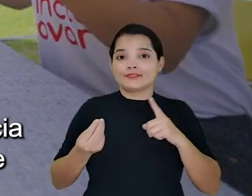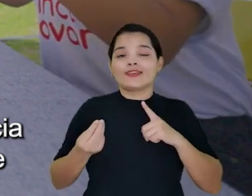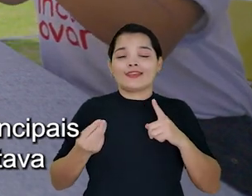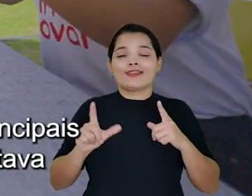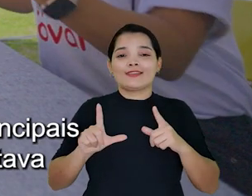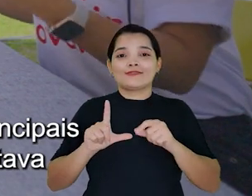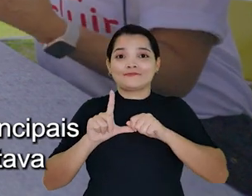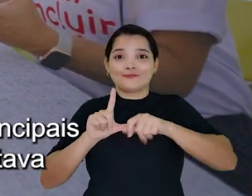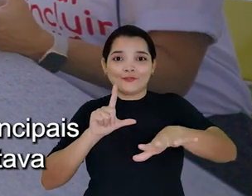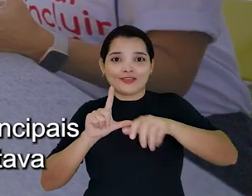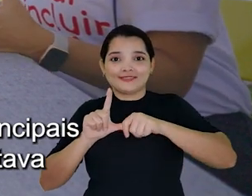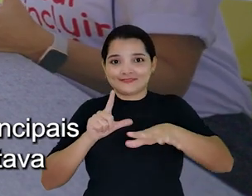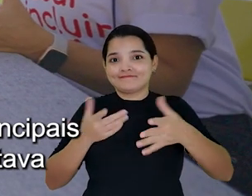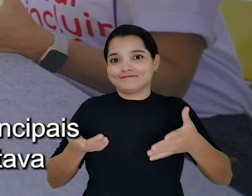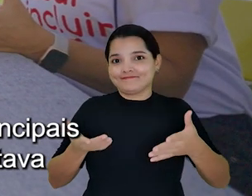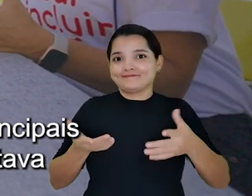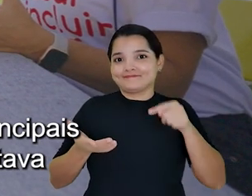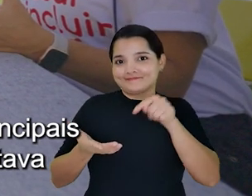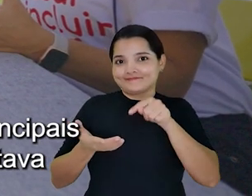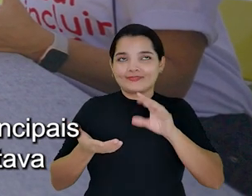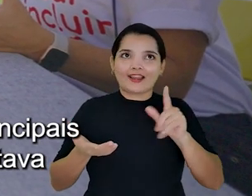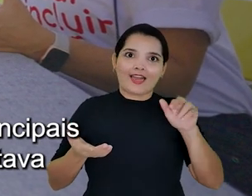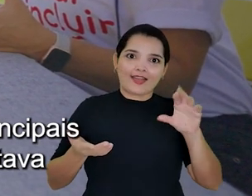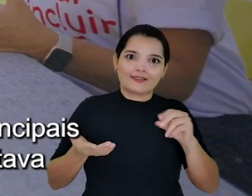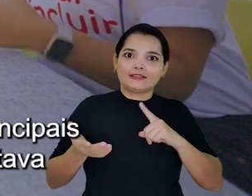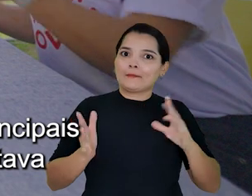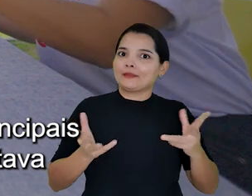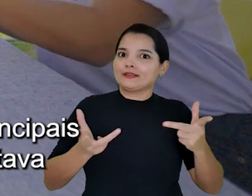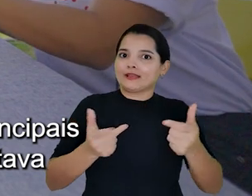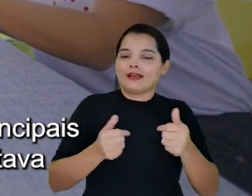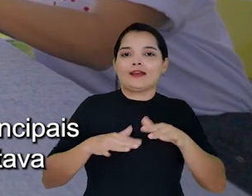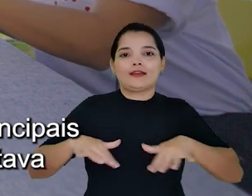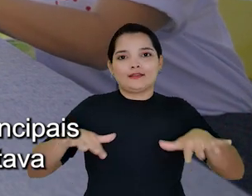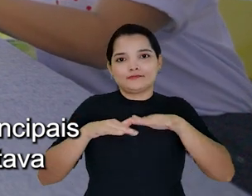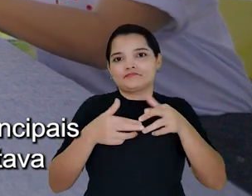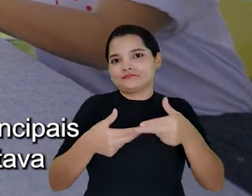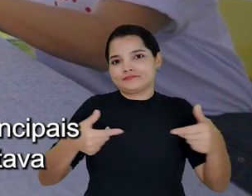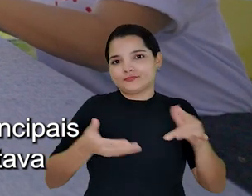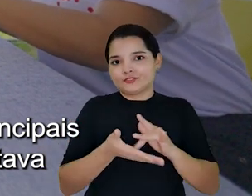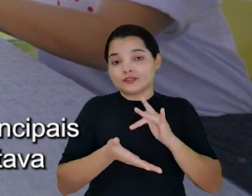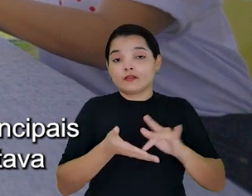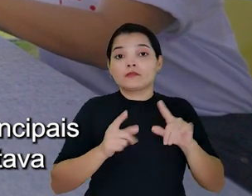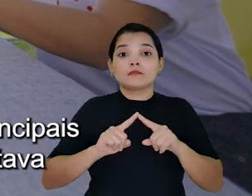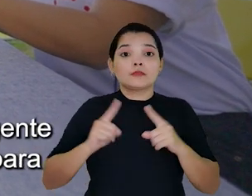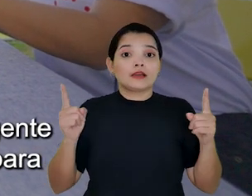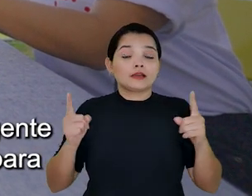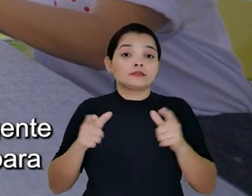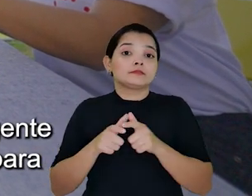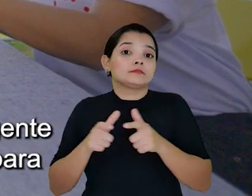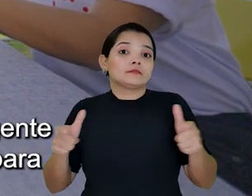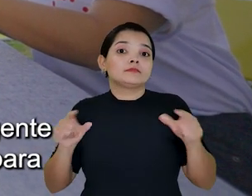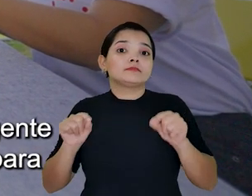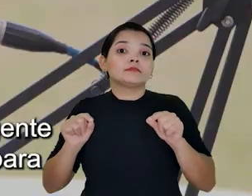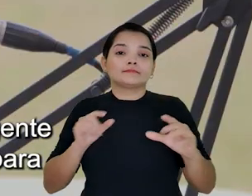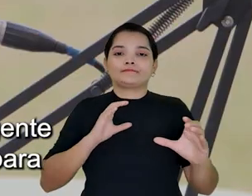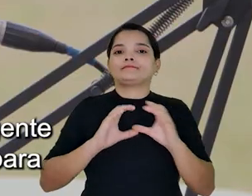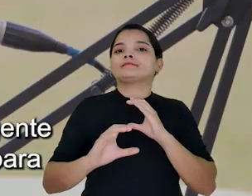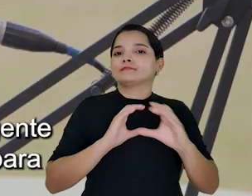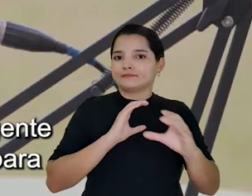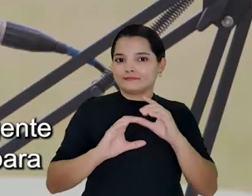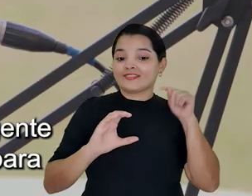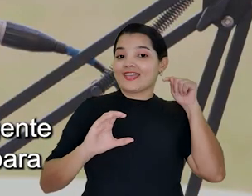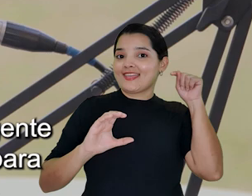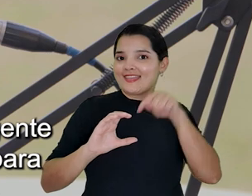fluência digital que é você ter habilidade na no mundo digital mas as principais habilidades a maior parte das habilidades estavam no escopo da comunicação